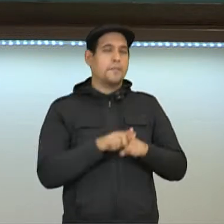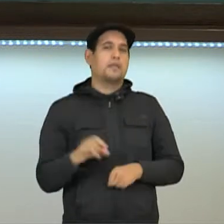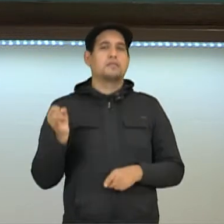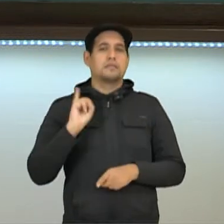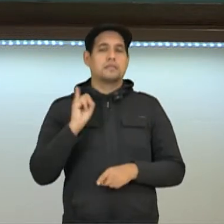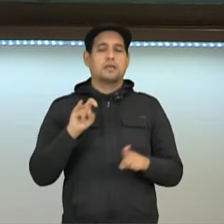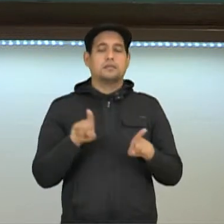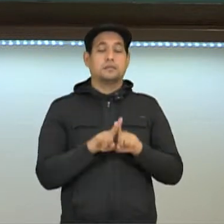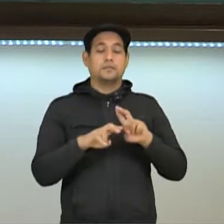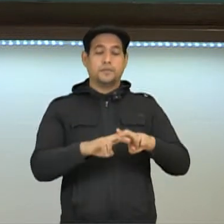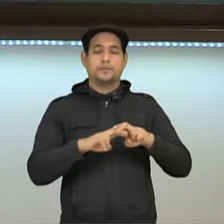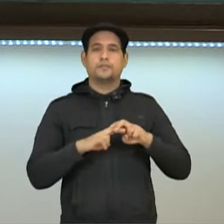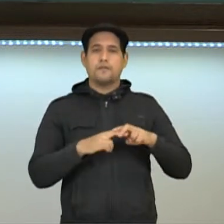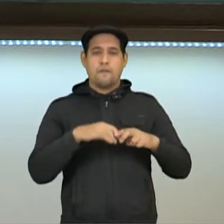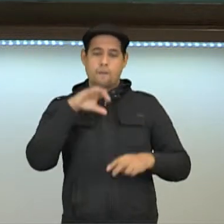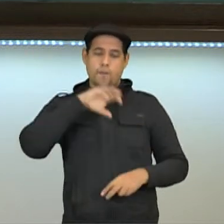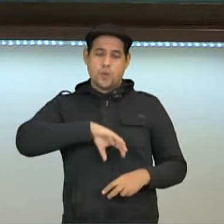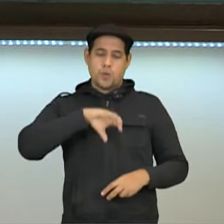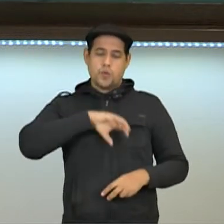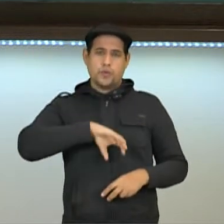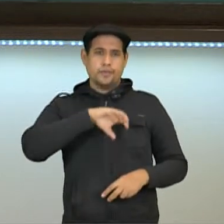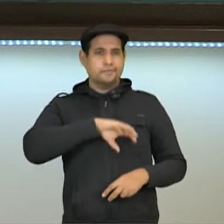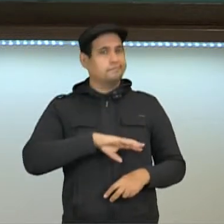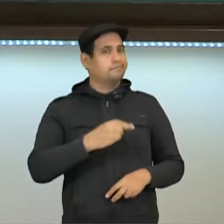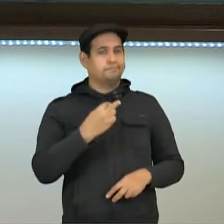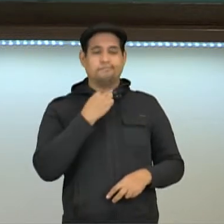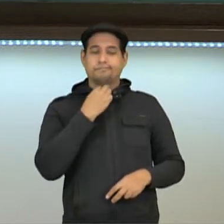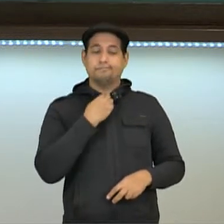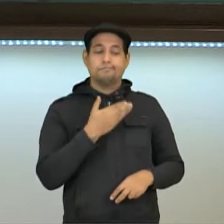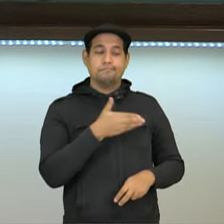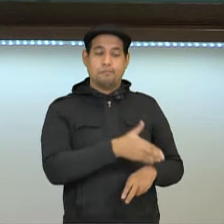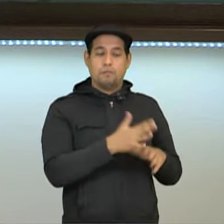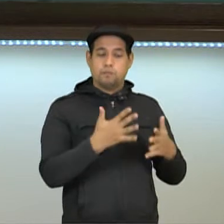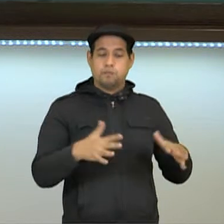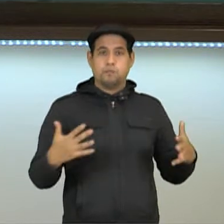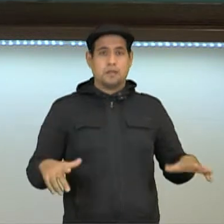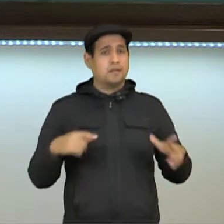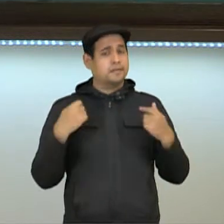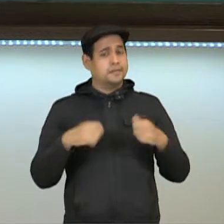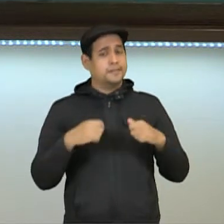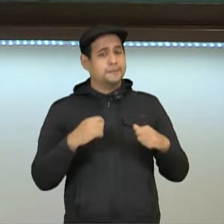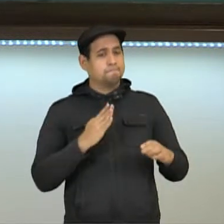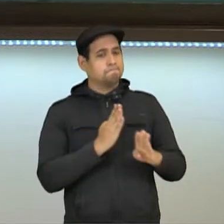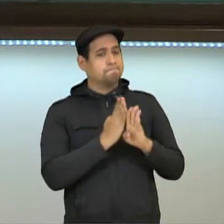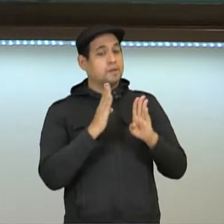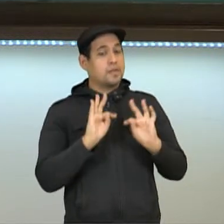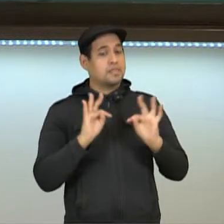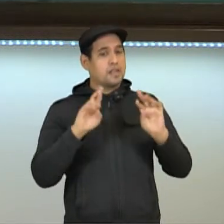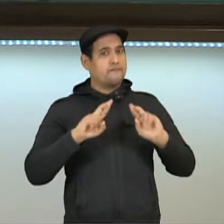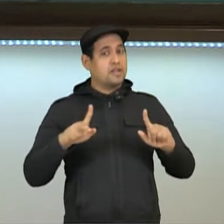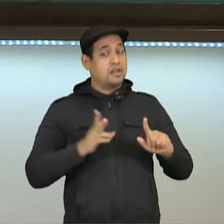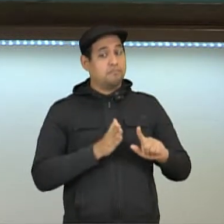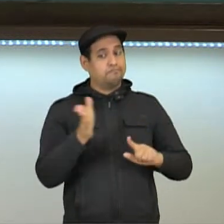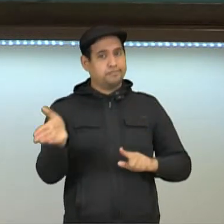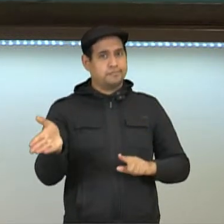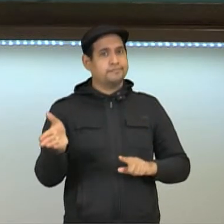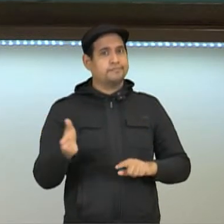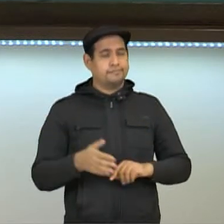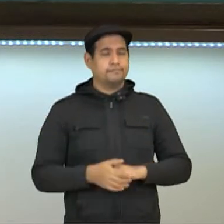italianos. Portanto, os portugueses não poderiam navegar por esse mar, teriam que encontrar uma nova rota.